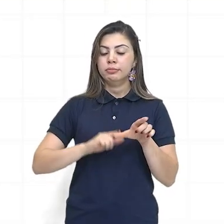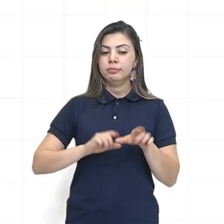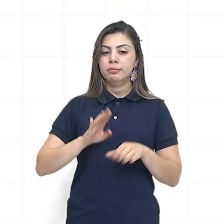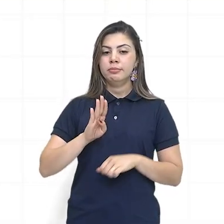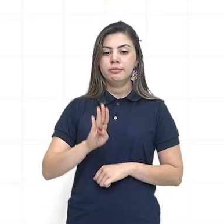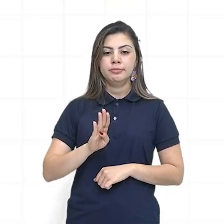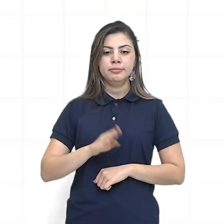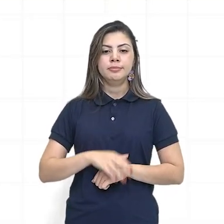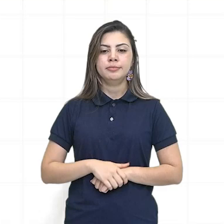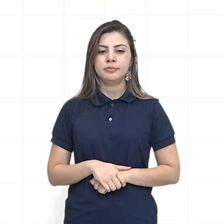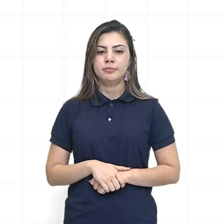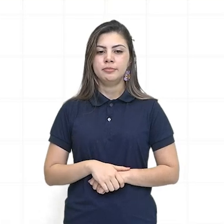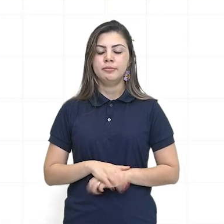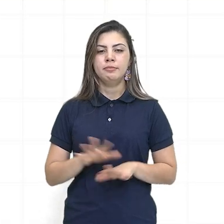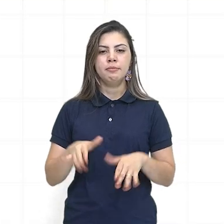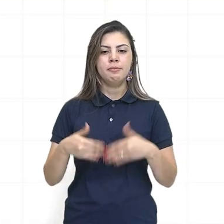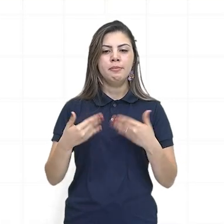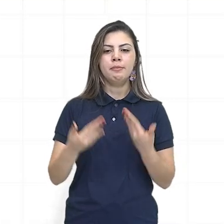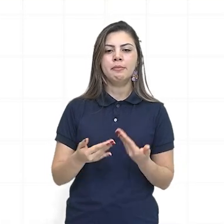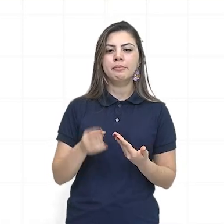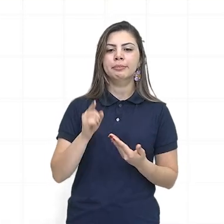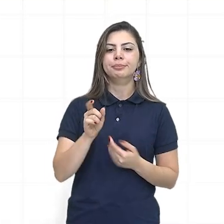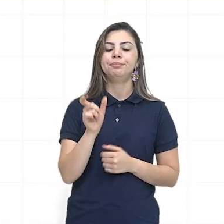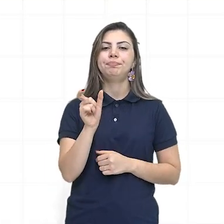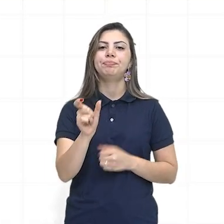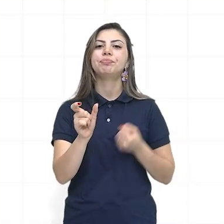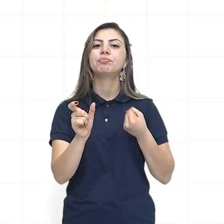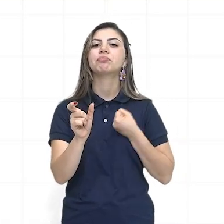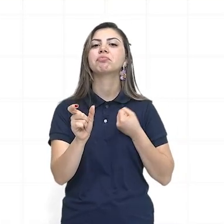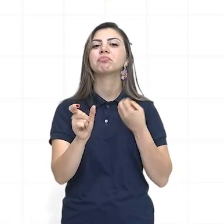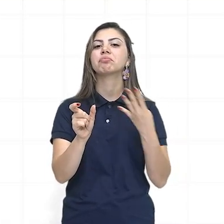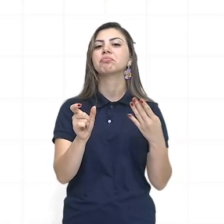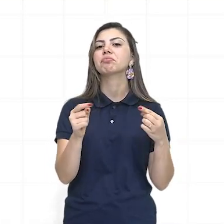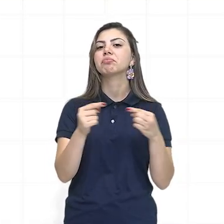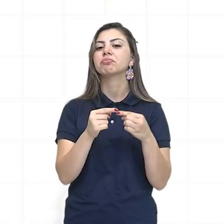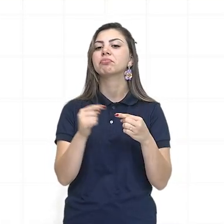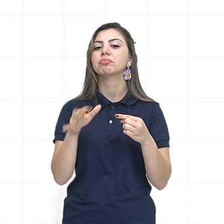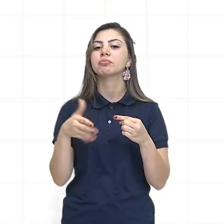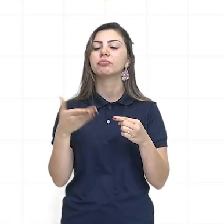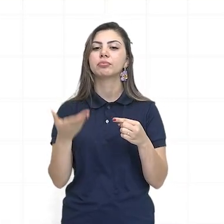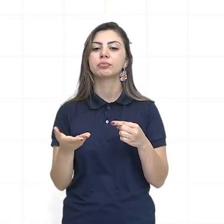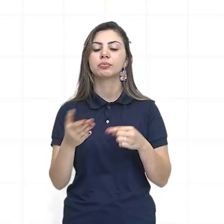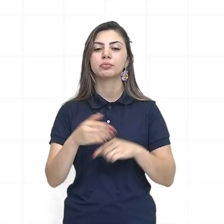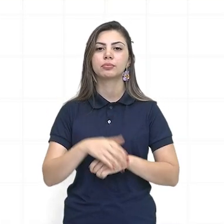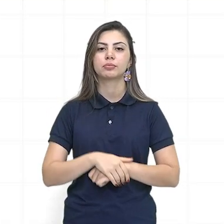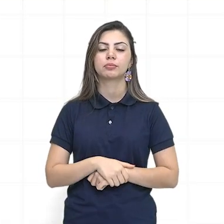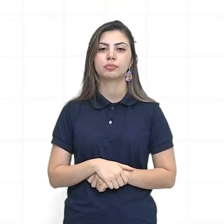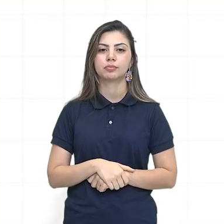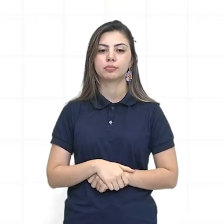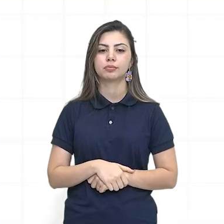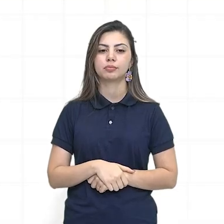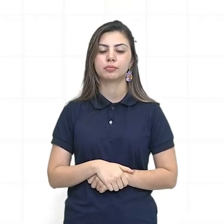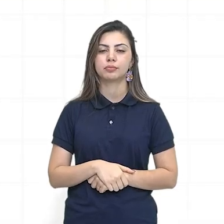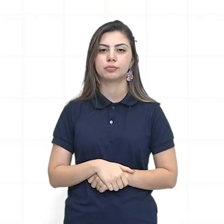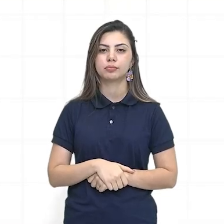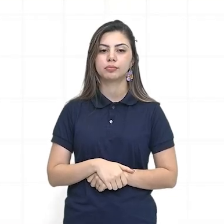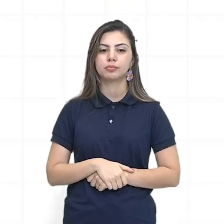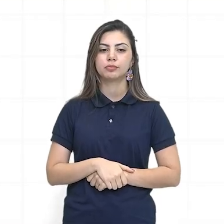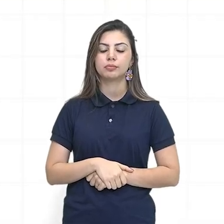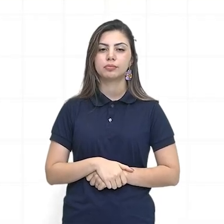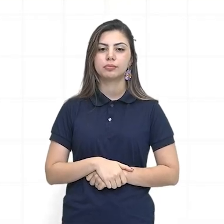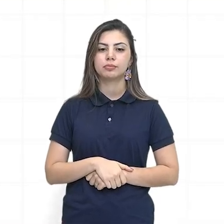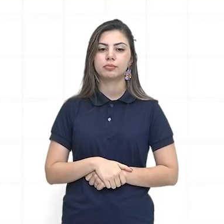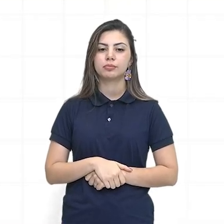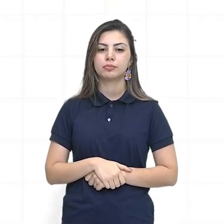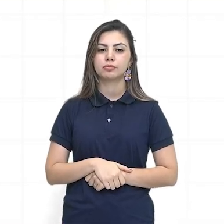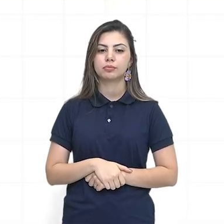Na letra B, qual o valor posicional do algarismo 4?